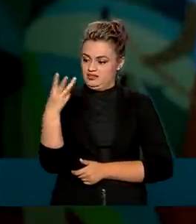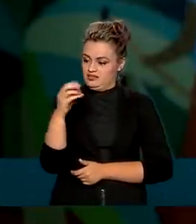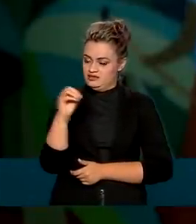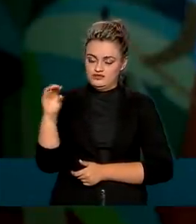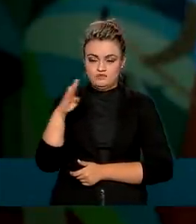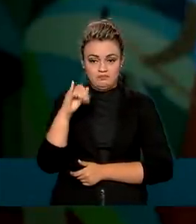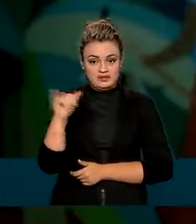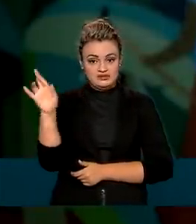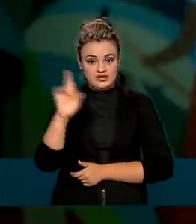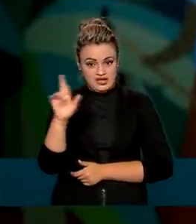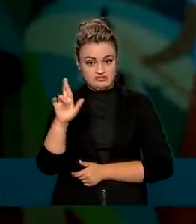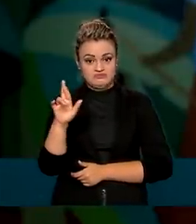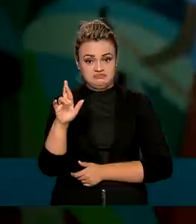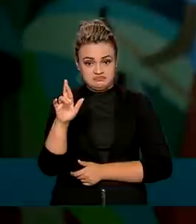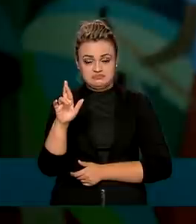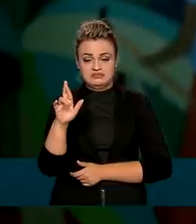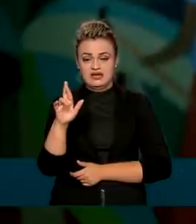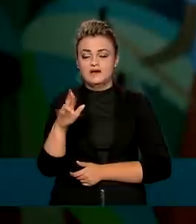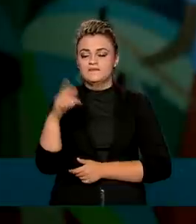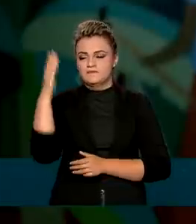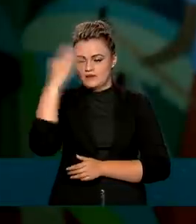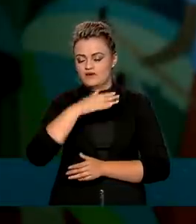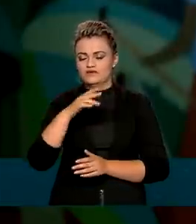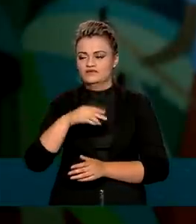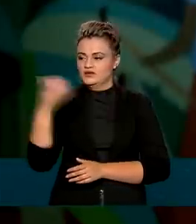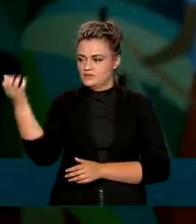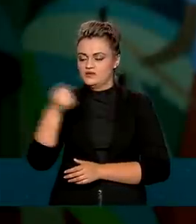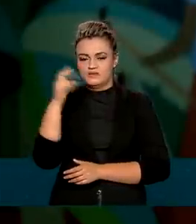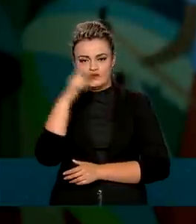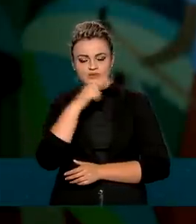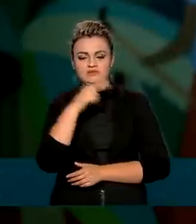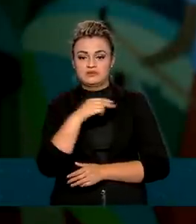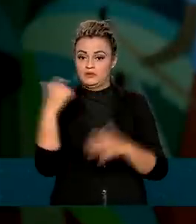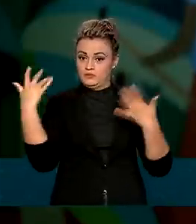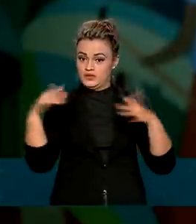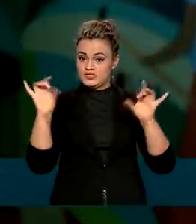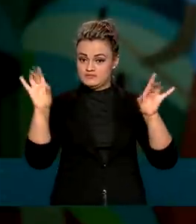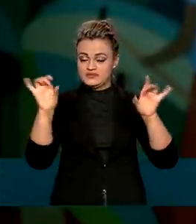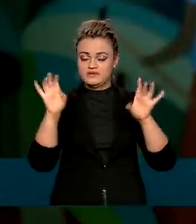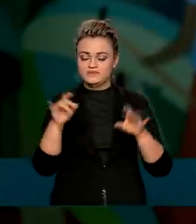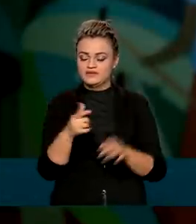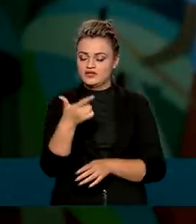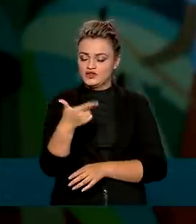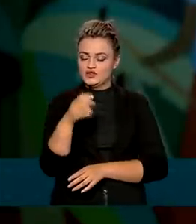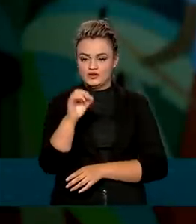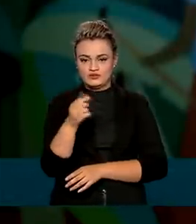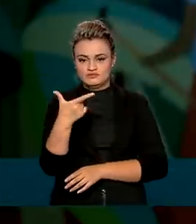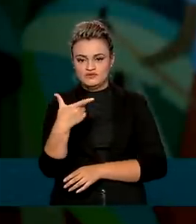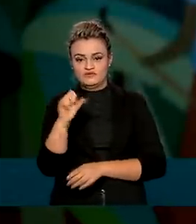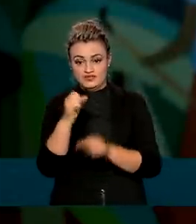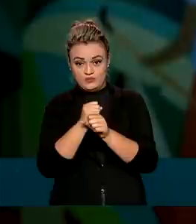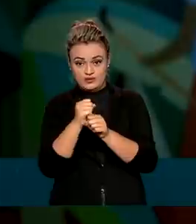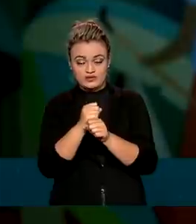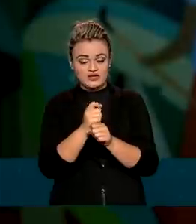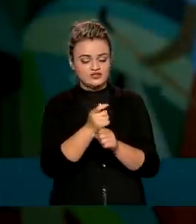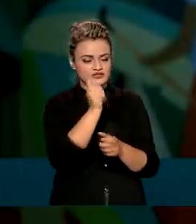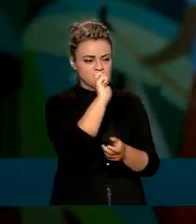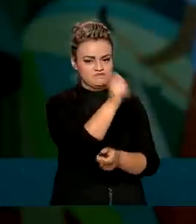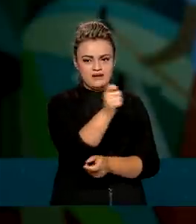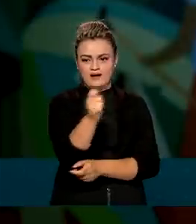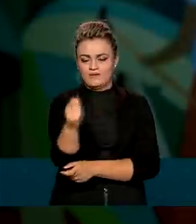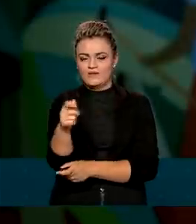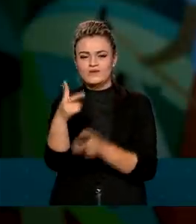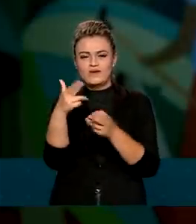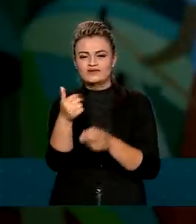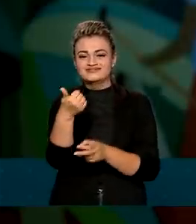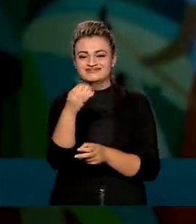é que mostra a grandiosidade do programa só em 2020 nós pagamos ter auxílio venceu mais do